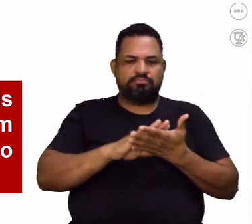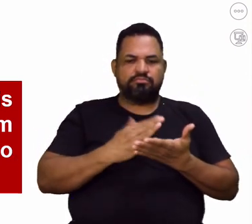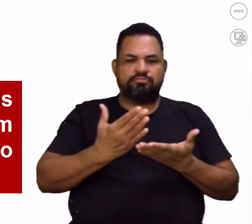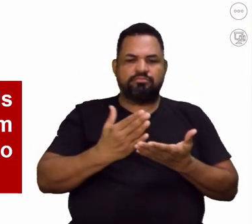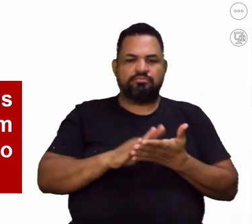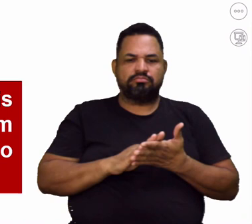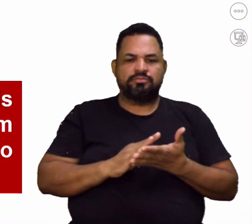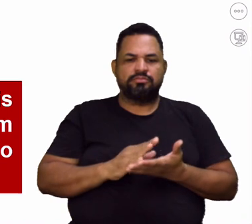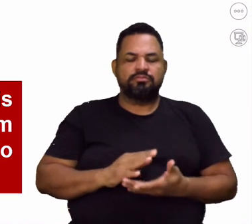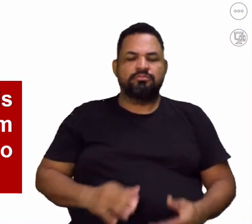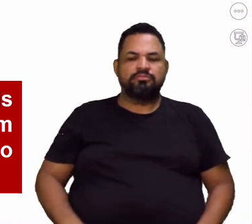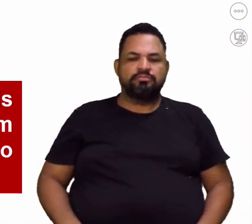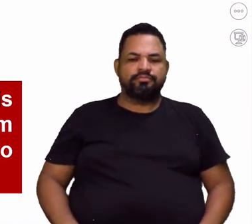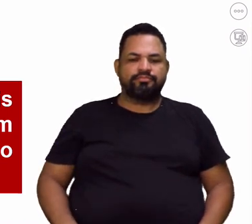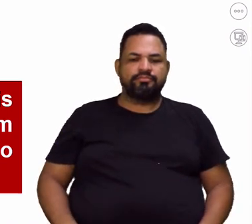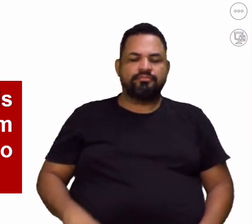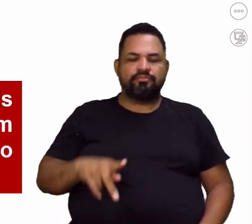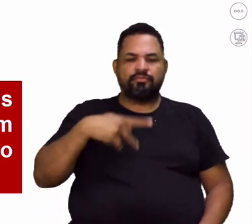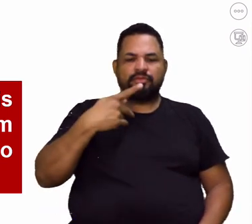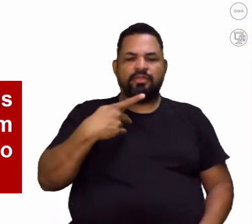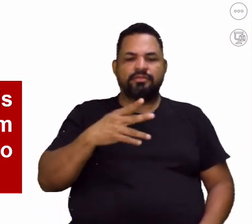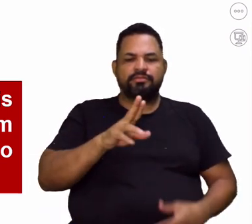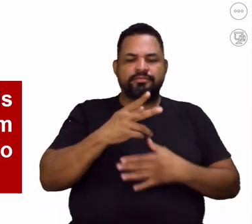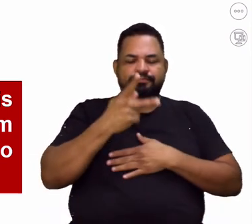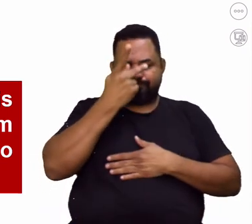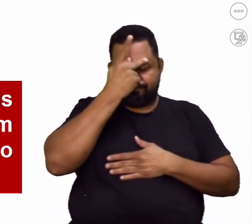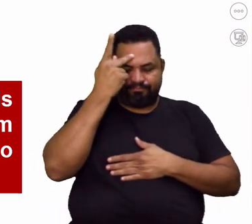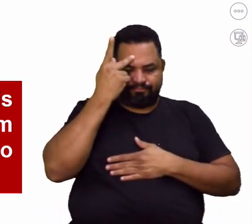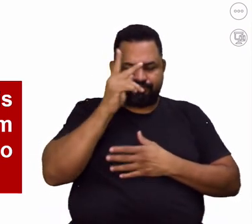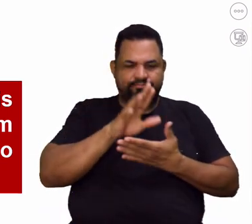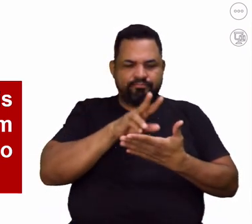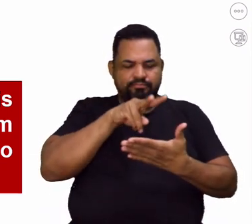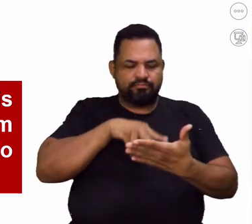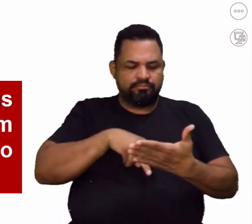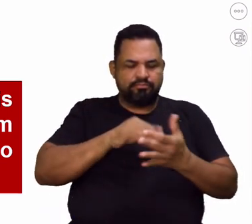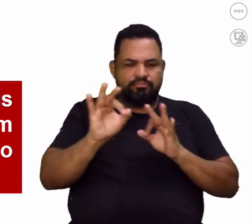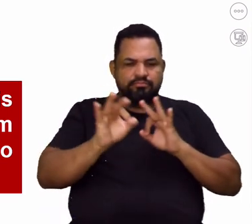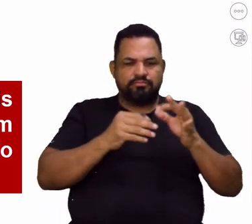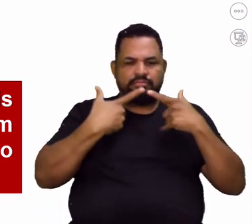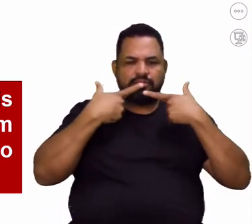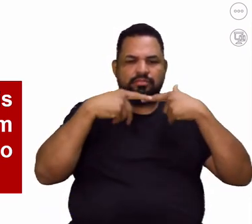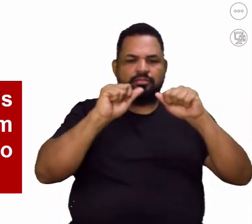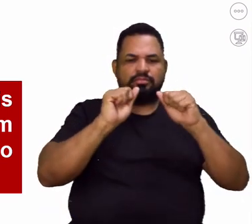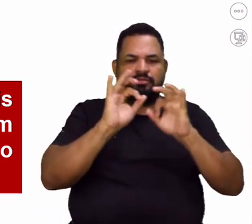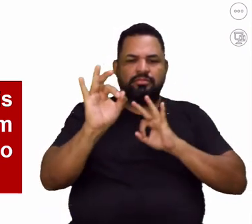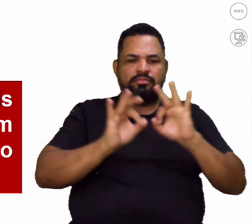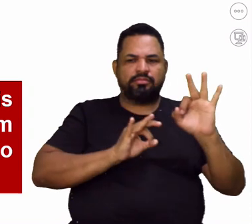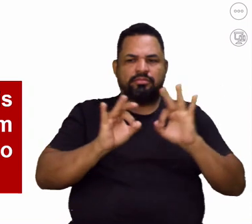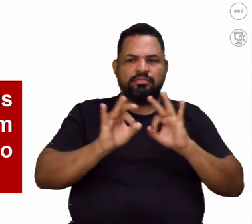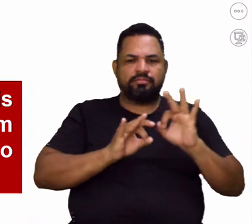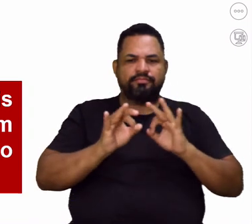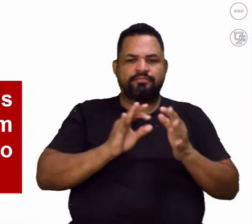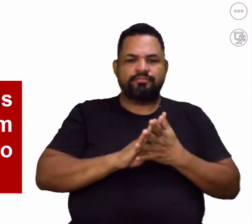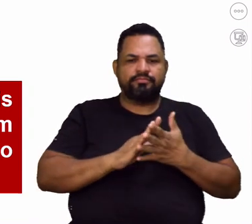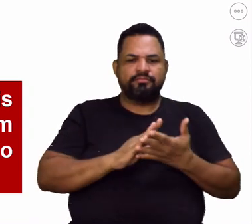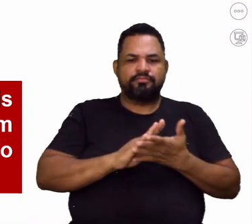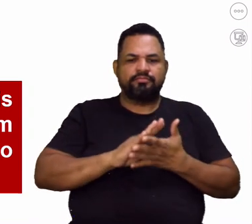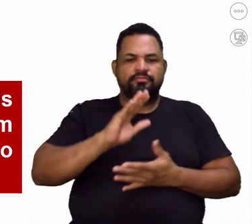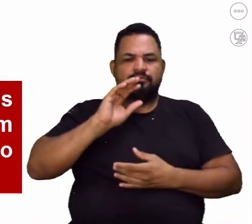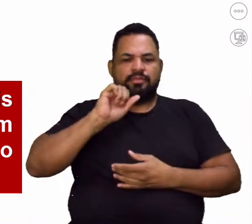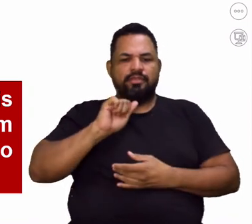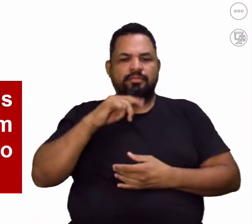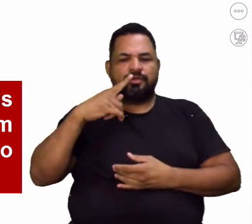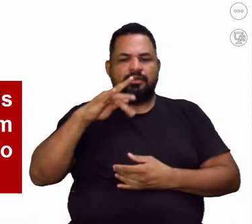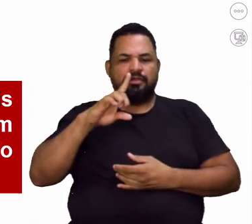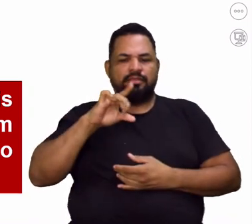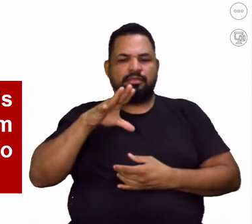ou consumidor. Falar em consumidor, estamos falando daquela linguagem construída para ser aí apelativa, né,